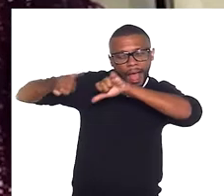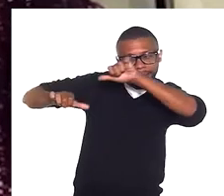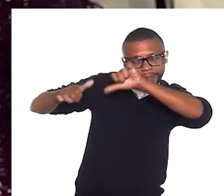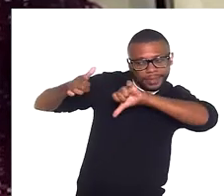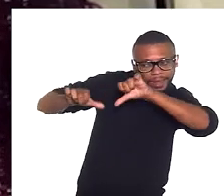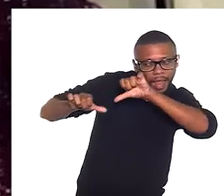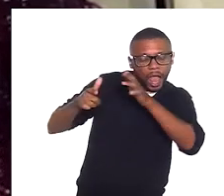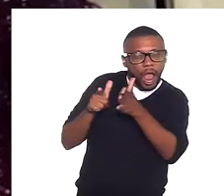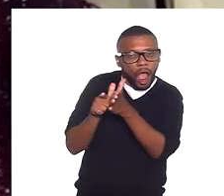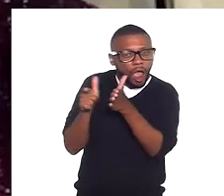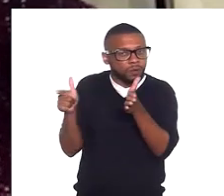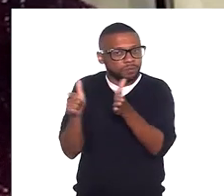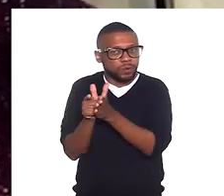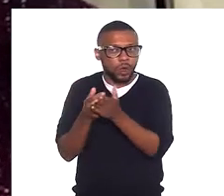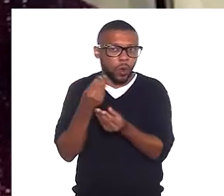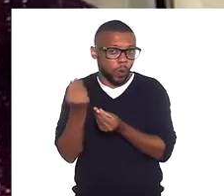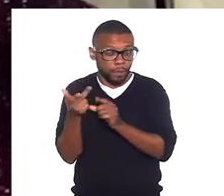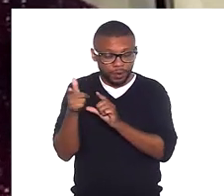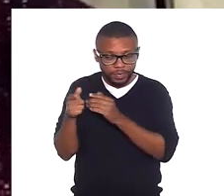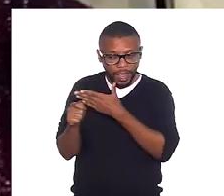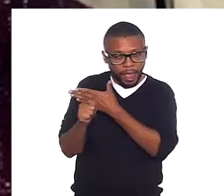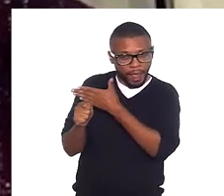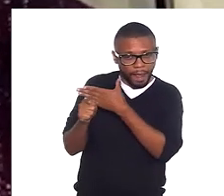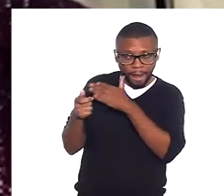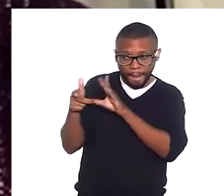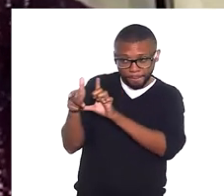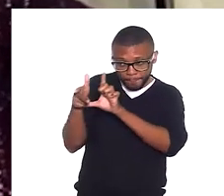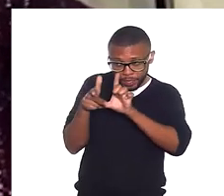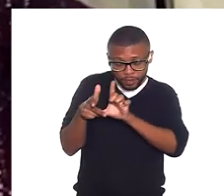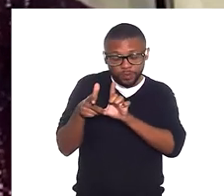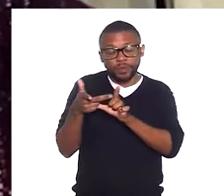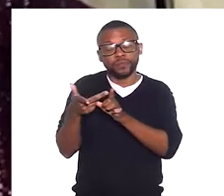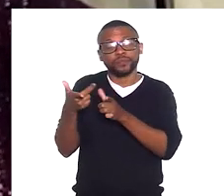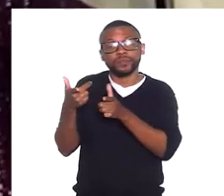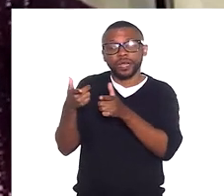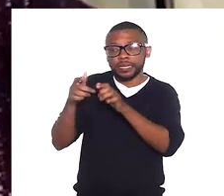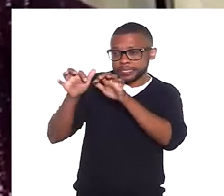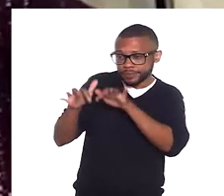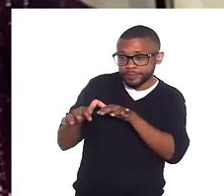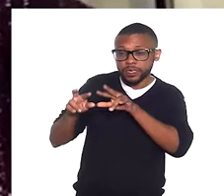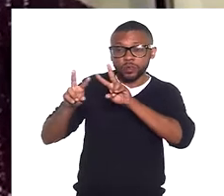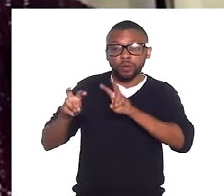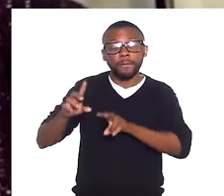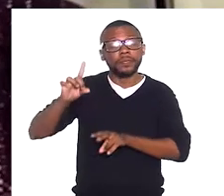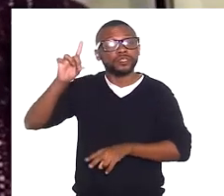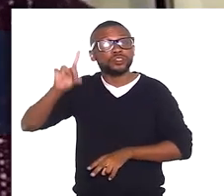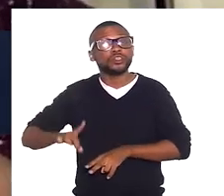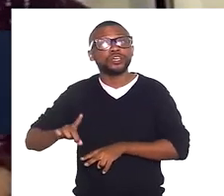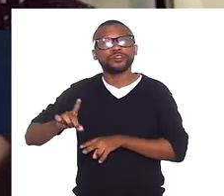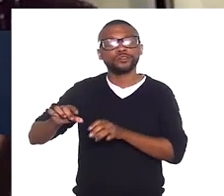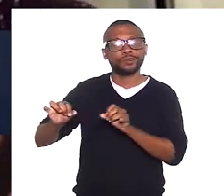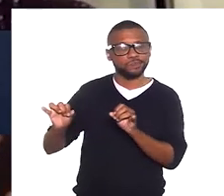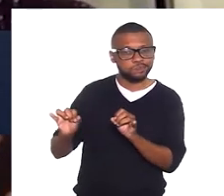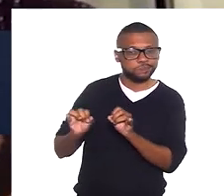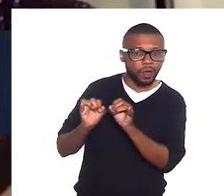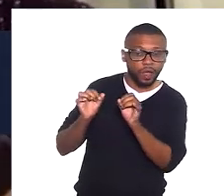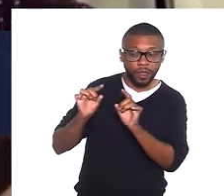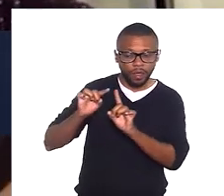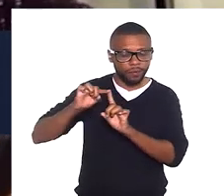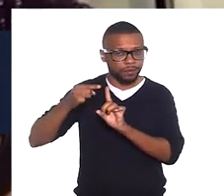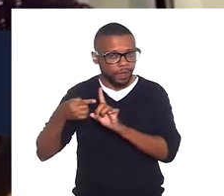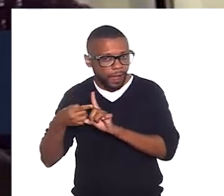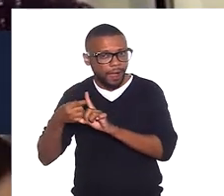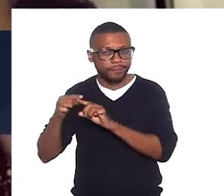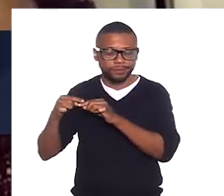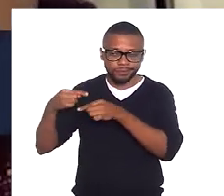o enunciado jornalístico, como que a mídia escrevia sobre direitos sexuais e reprodutivos. E aí fazia